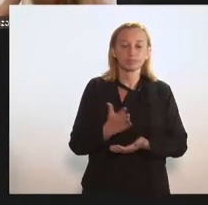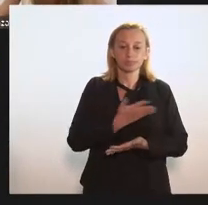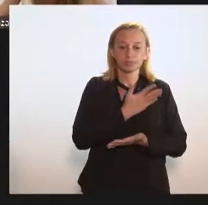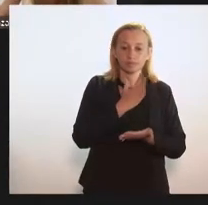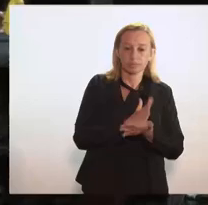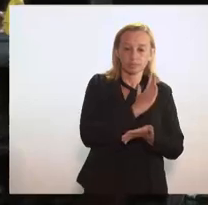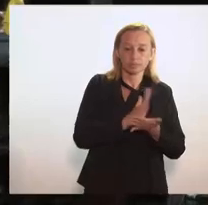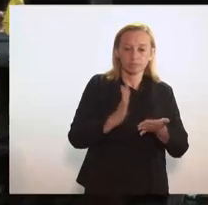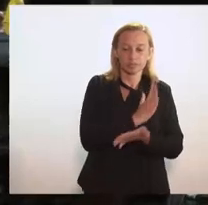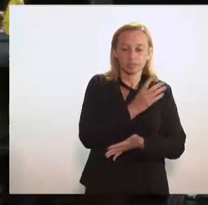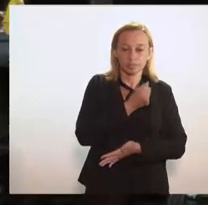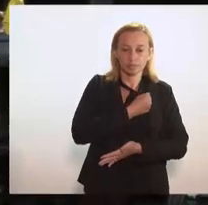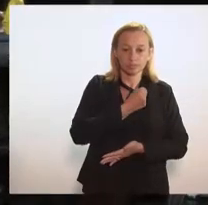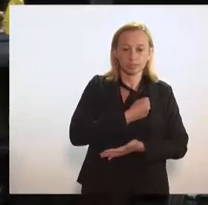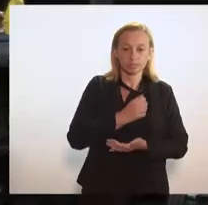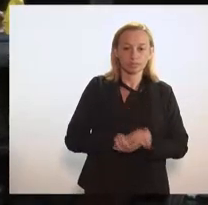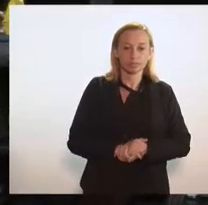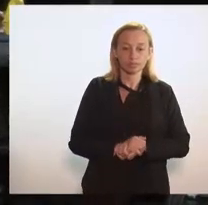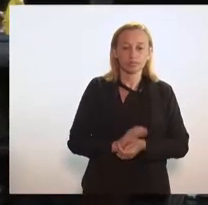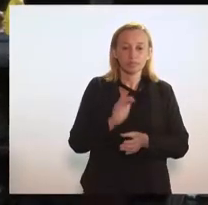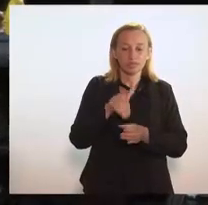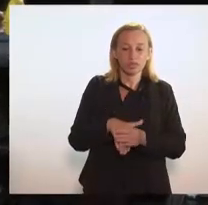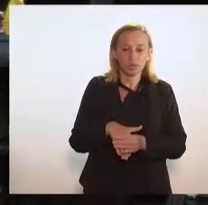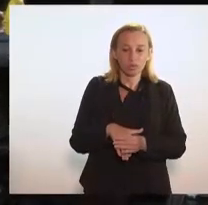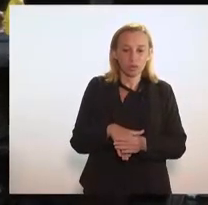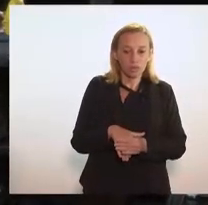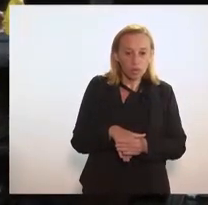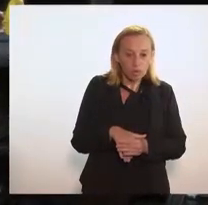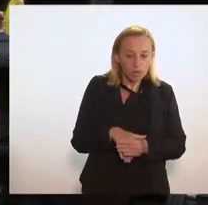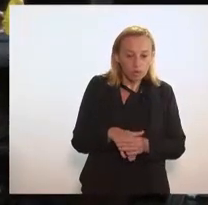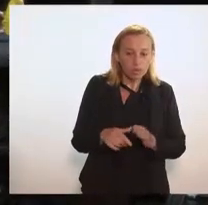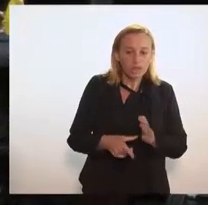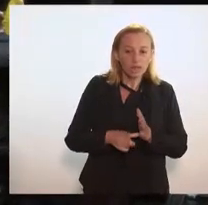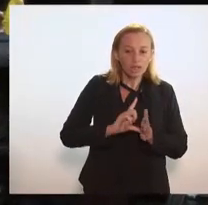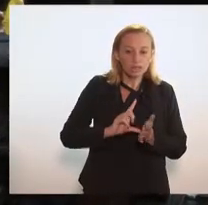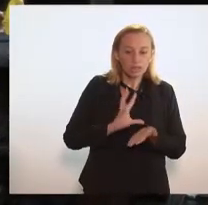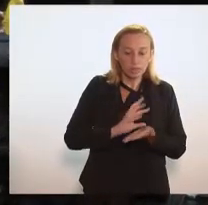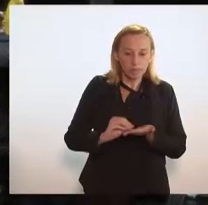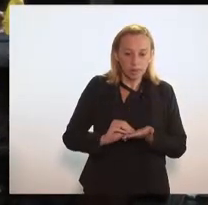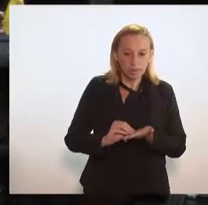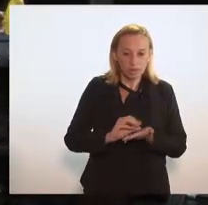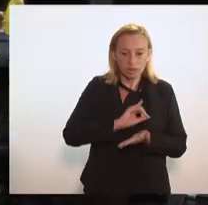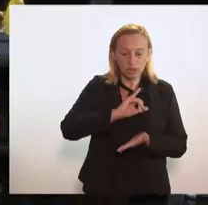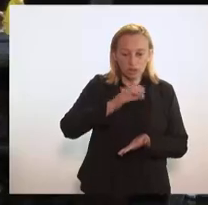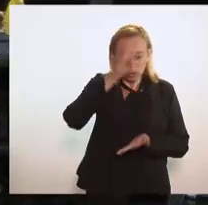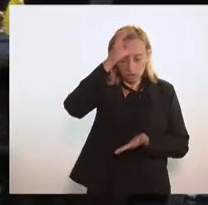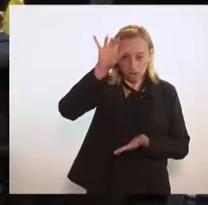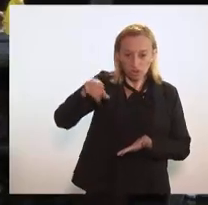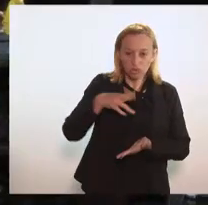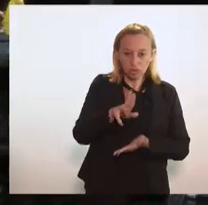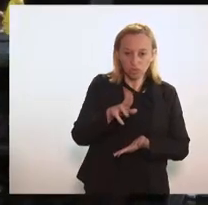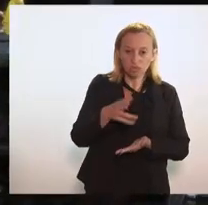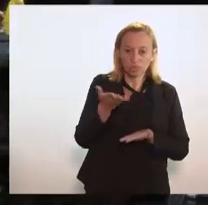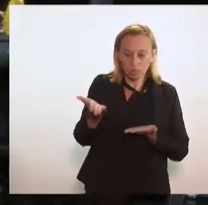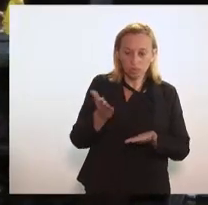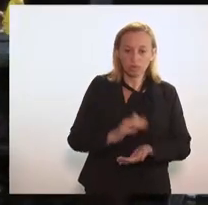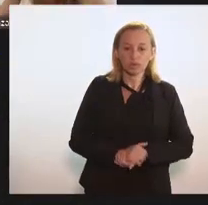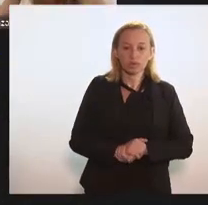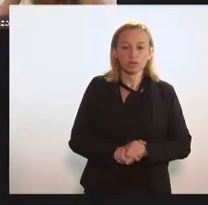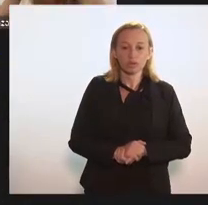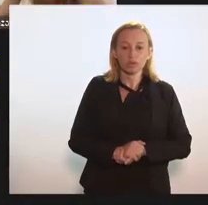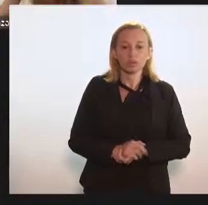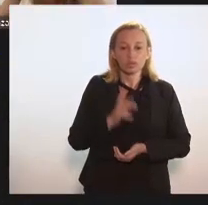números constantes sua Flávio Rio de Janeiro até que oração devota vem pela bem antes tá falando a gente a Ju seguida Martha Rocha por favor